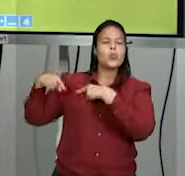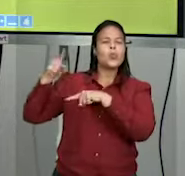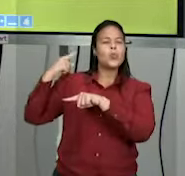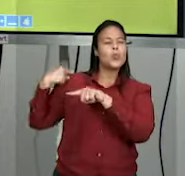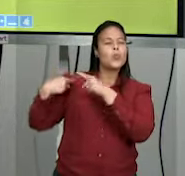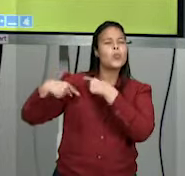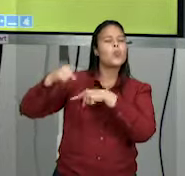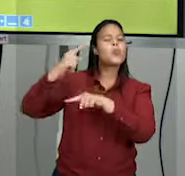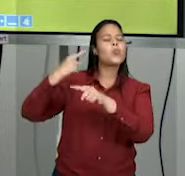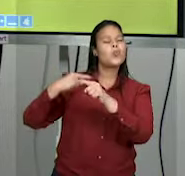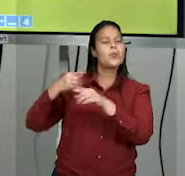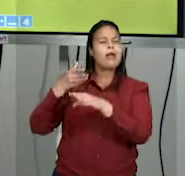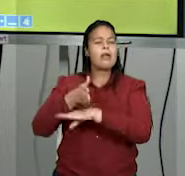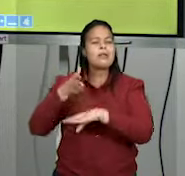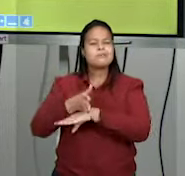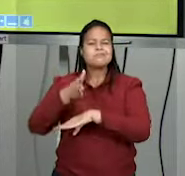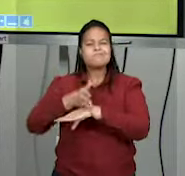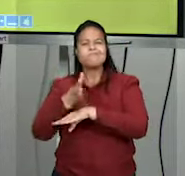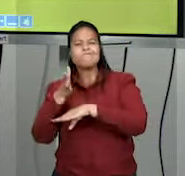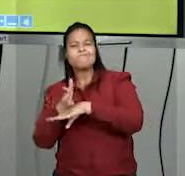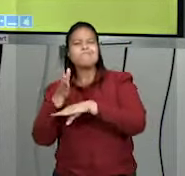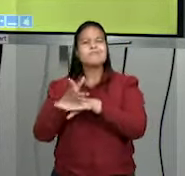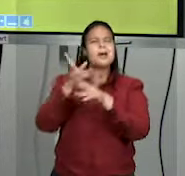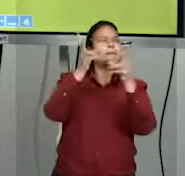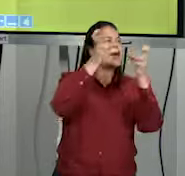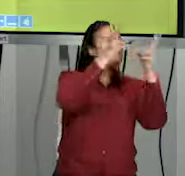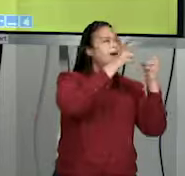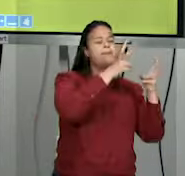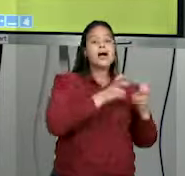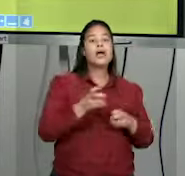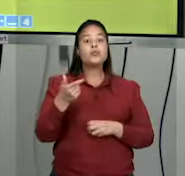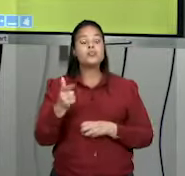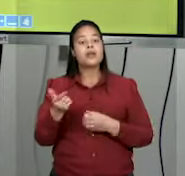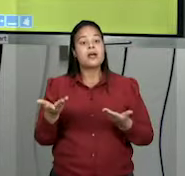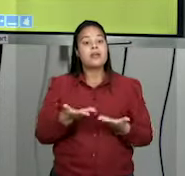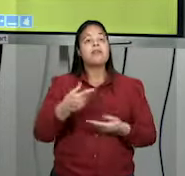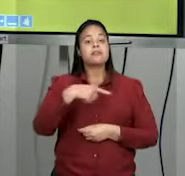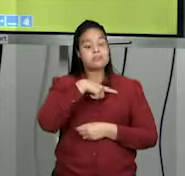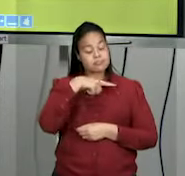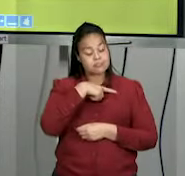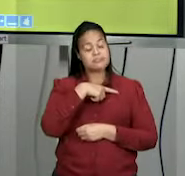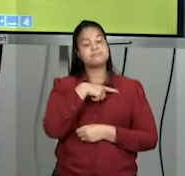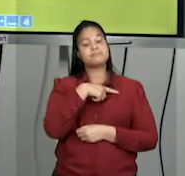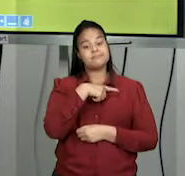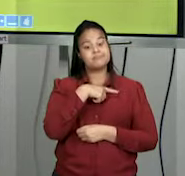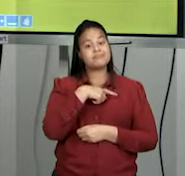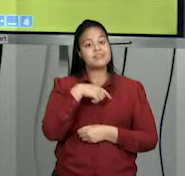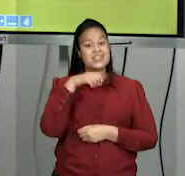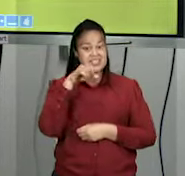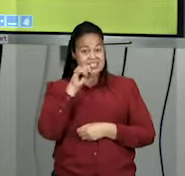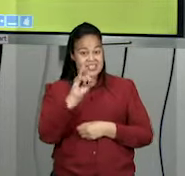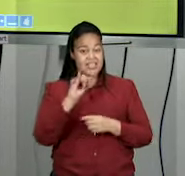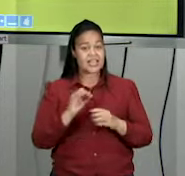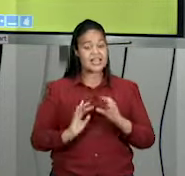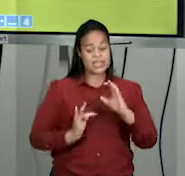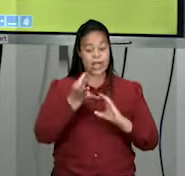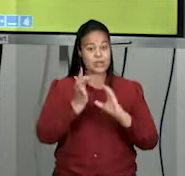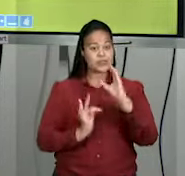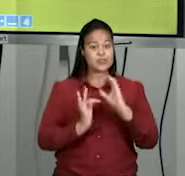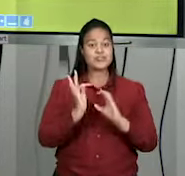tanto acesso às evidências quanto ela pode ter agora. Então, ciência e tecnologia